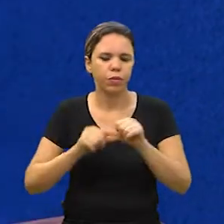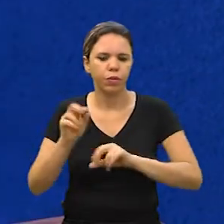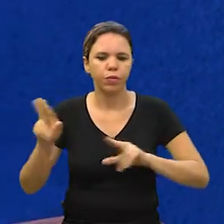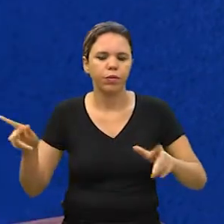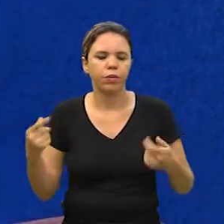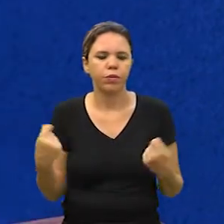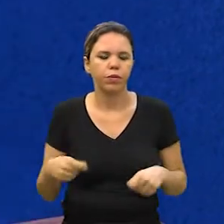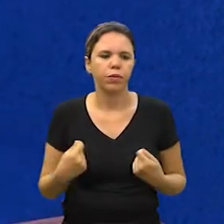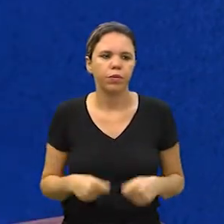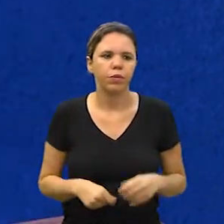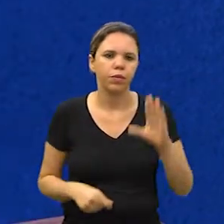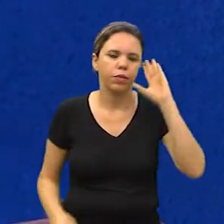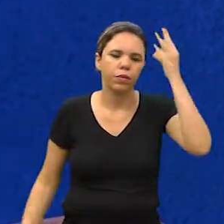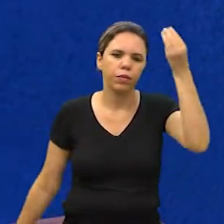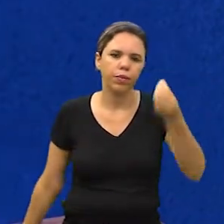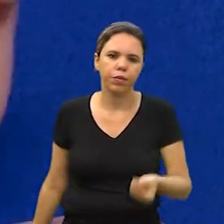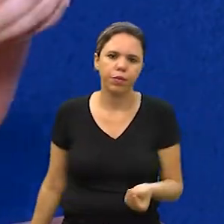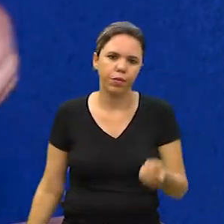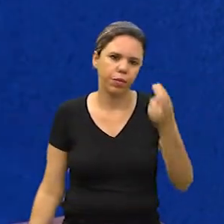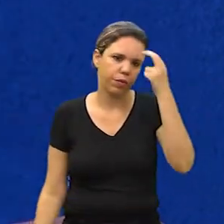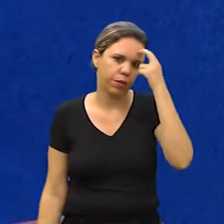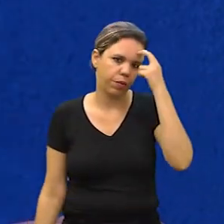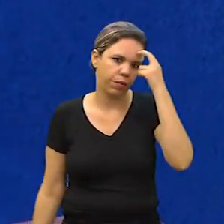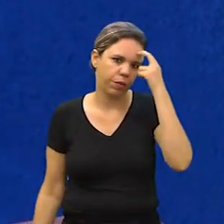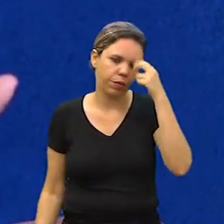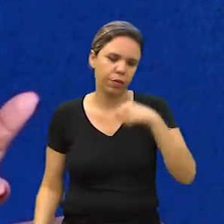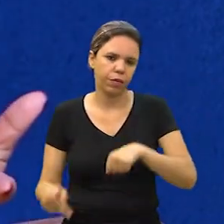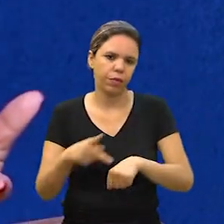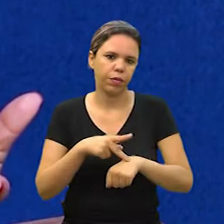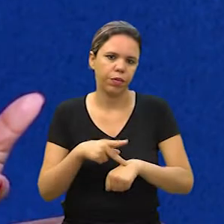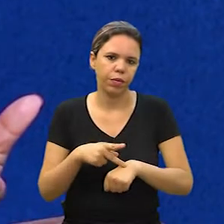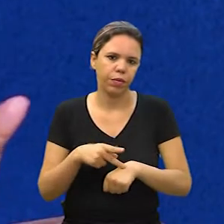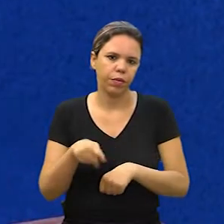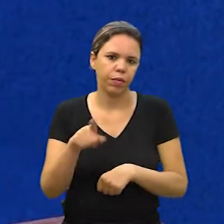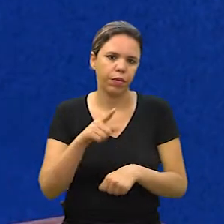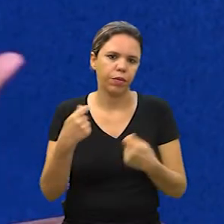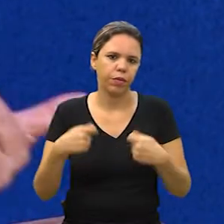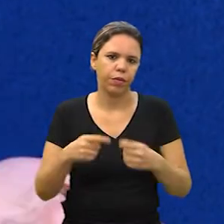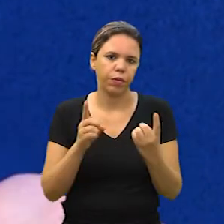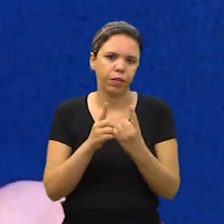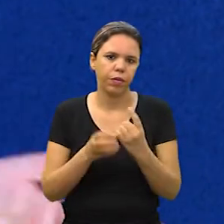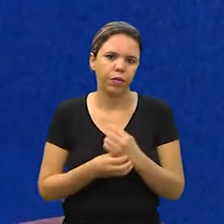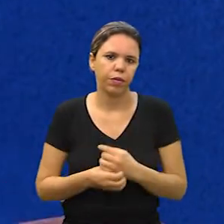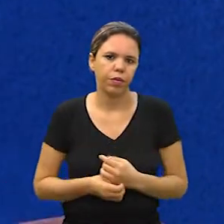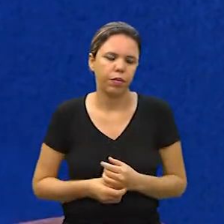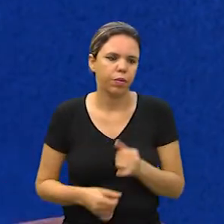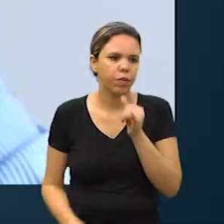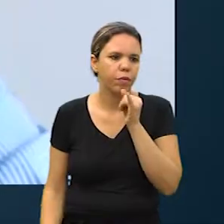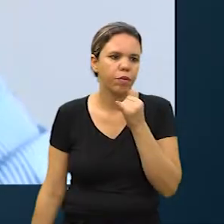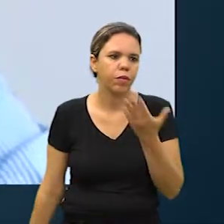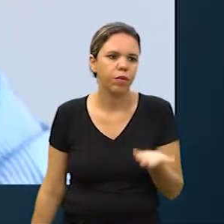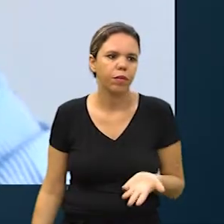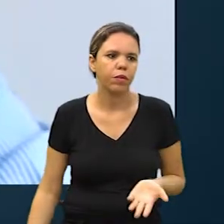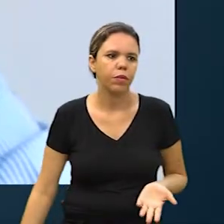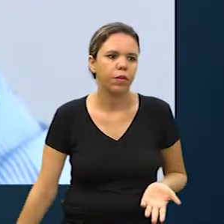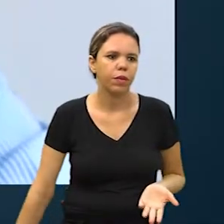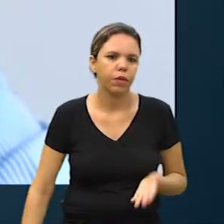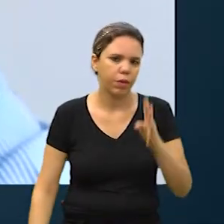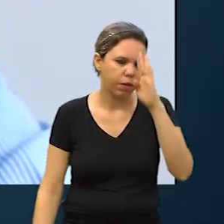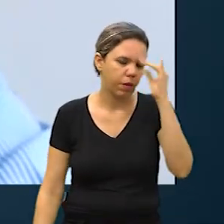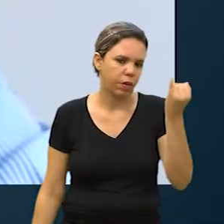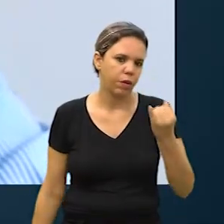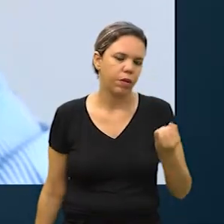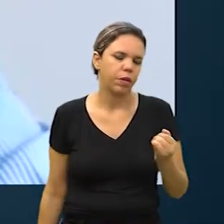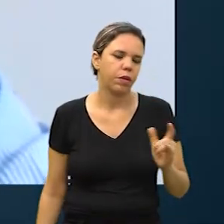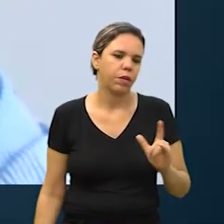É preciso entender a cultura daquele país em que você vai prestar um serviço, por exemplo? É